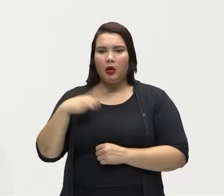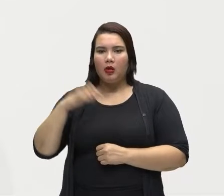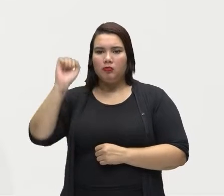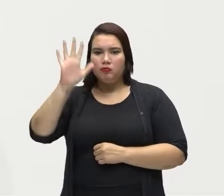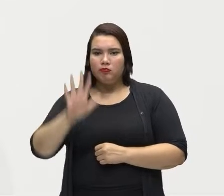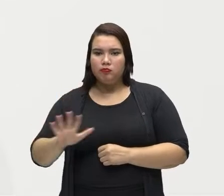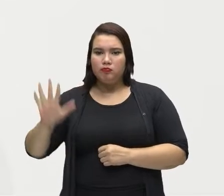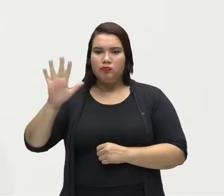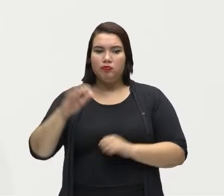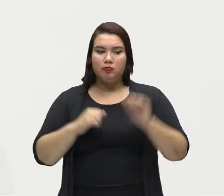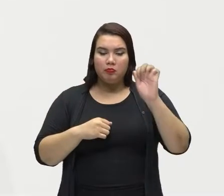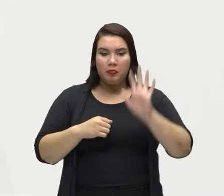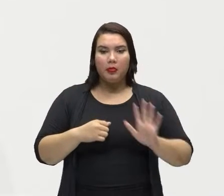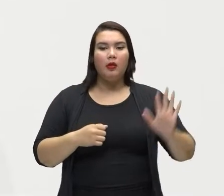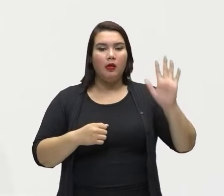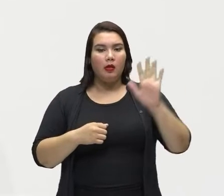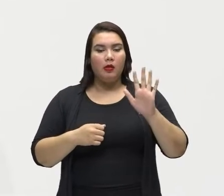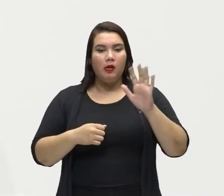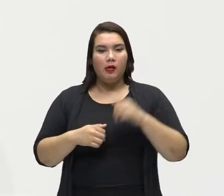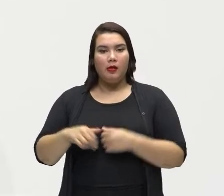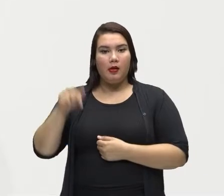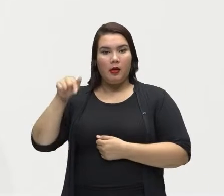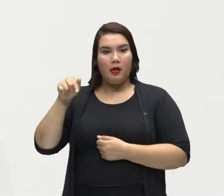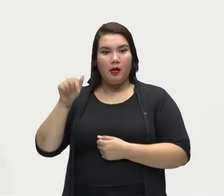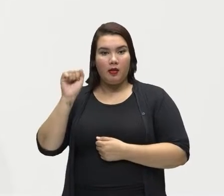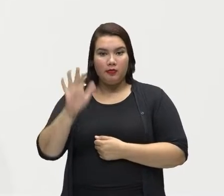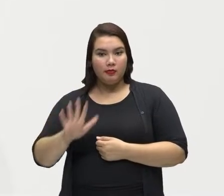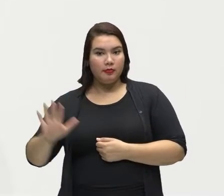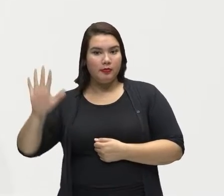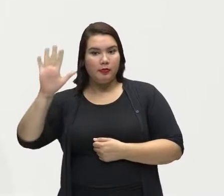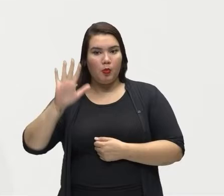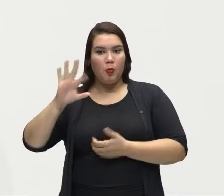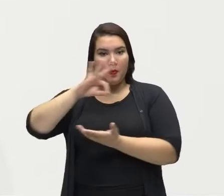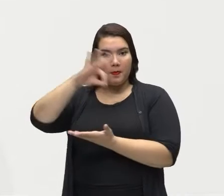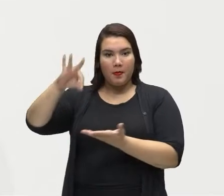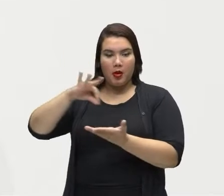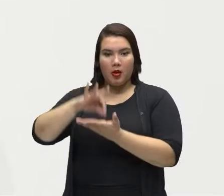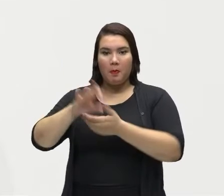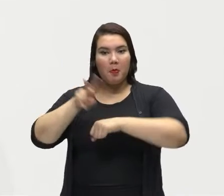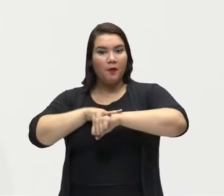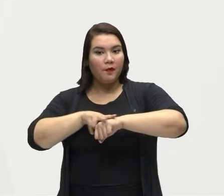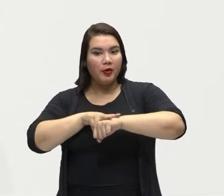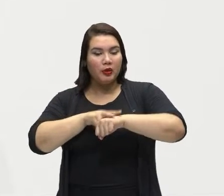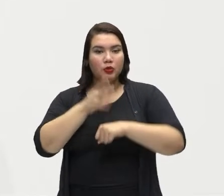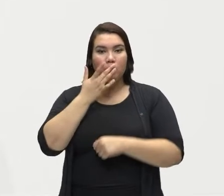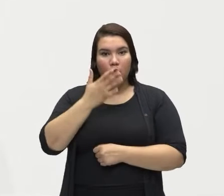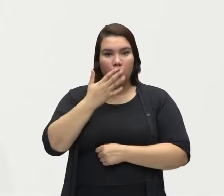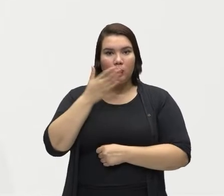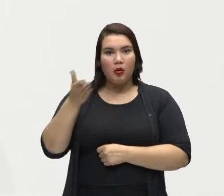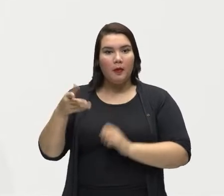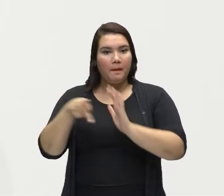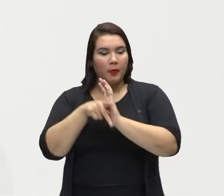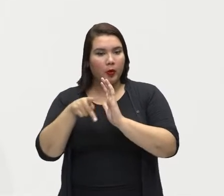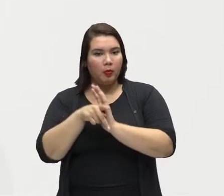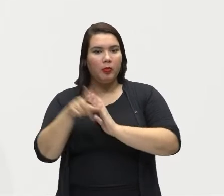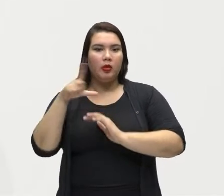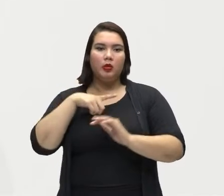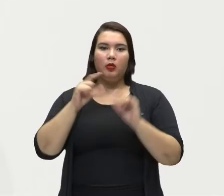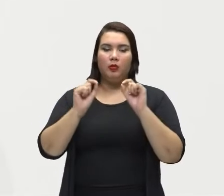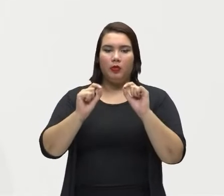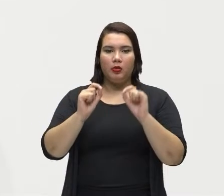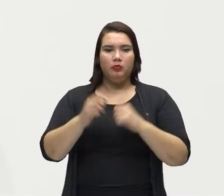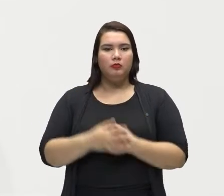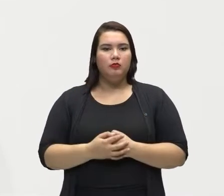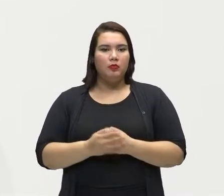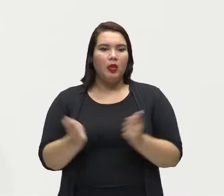Essa África que nós chamamos de África branca é essa região aqui do continente africano, ó, que teve contato